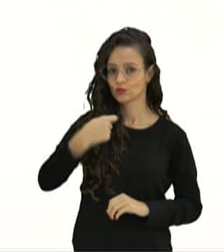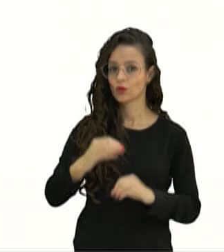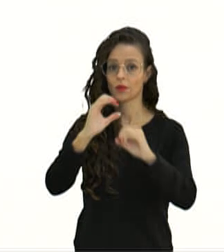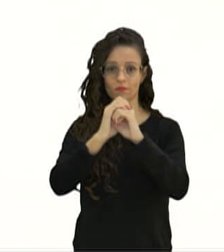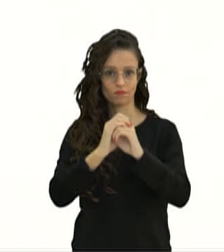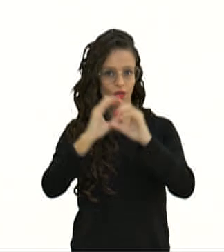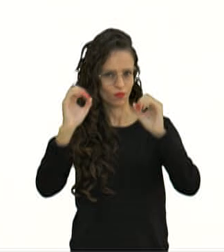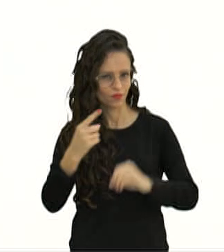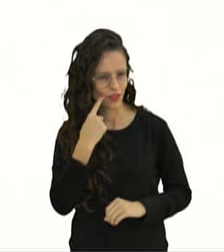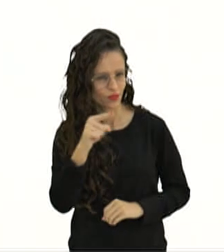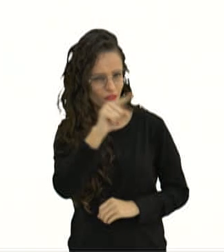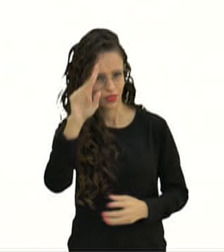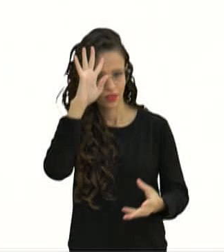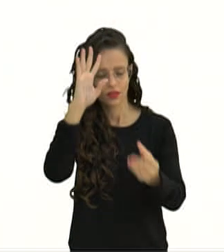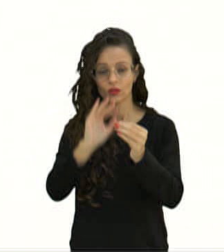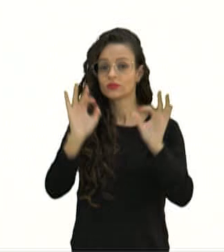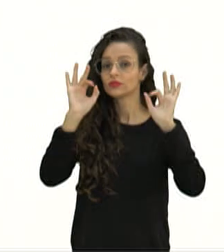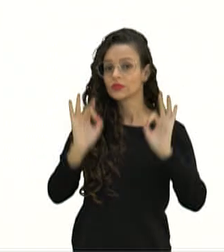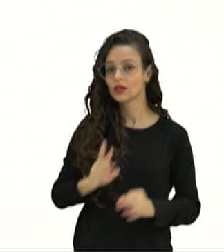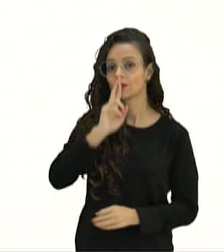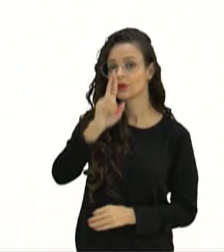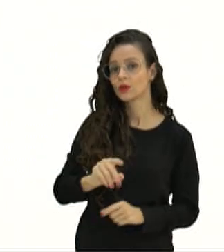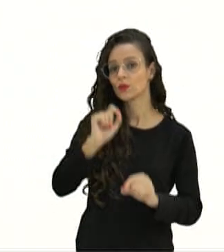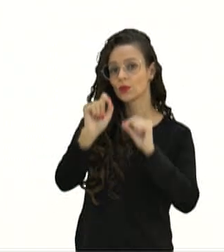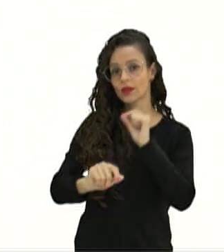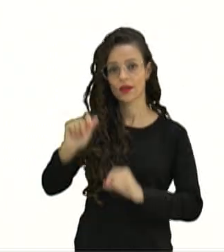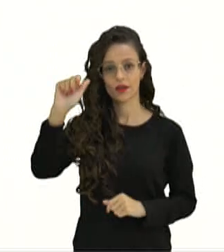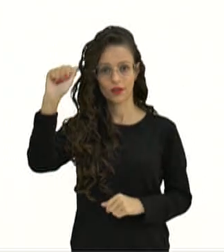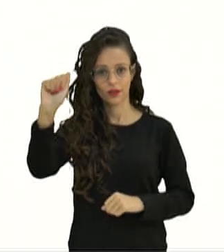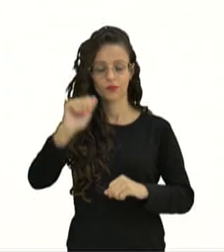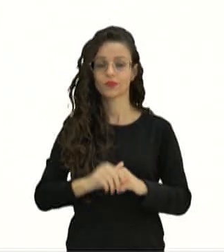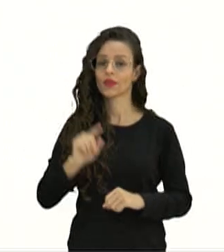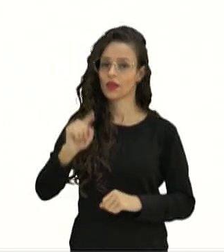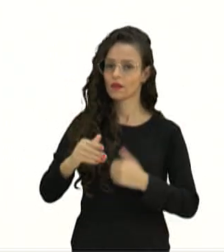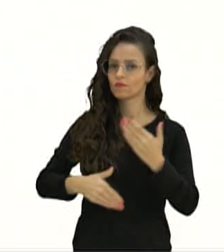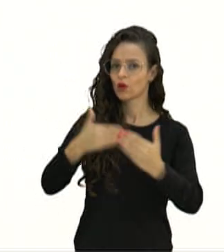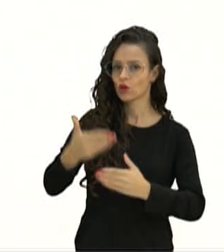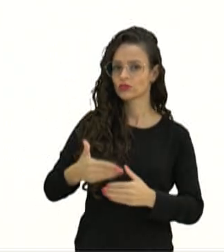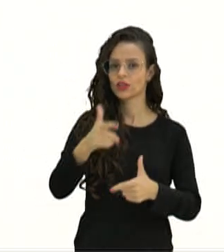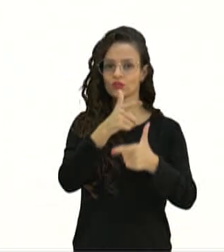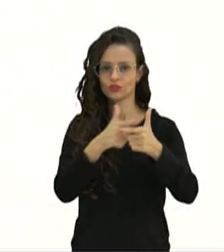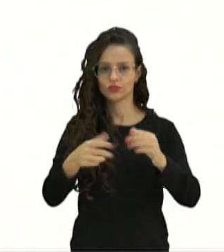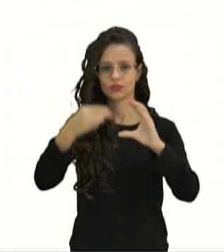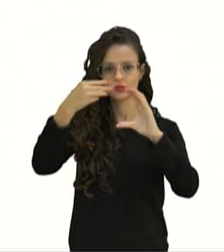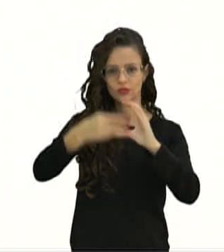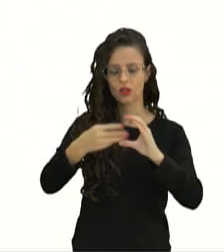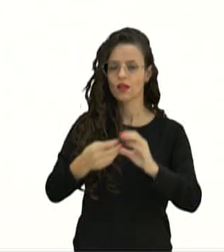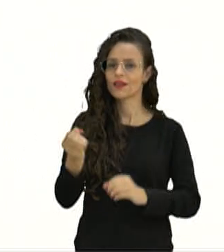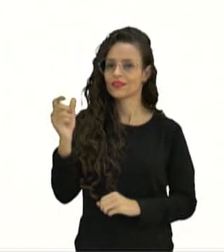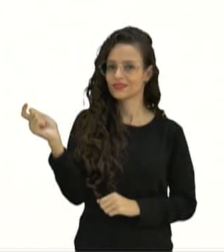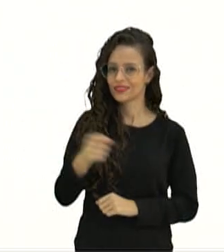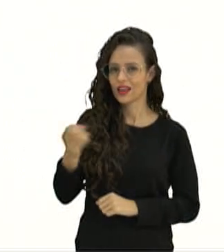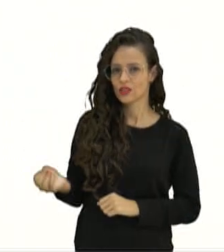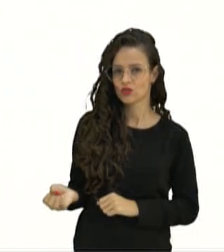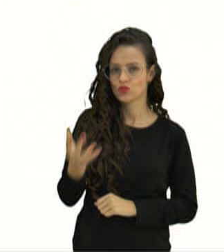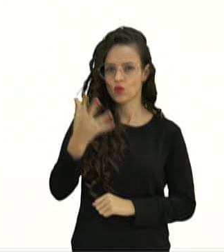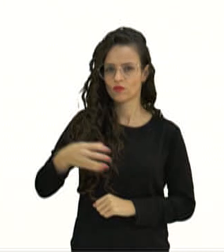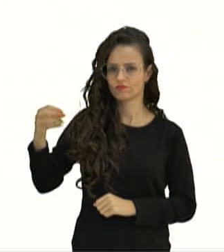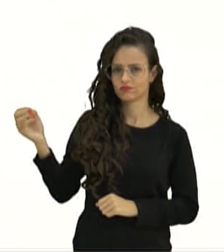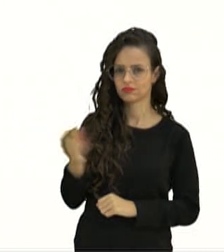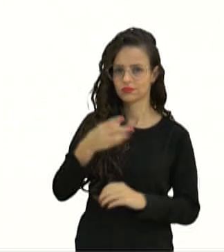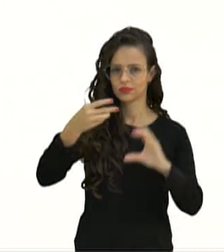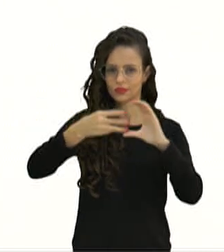vamos ver se vocês entenderam. É correto afirmar, alternativa A, é o processo de divisão que garante a renovação das células